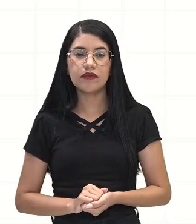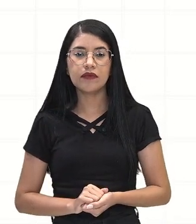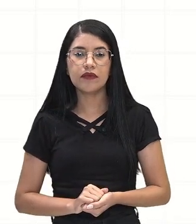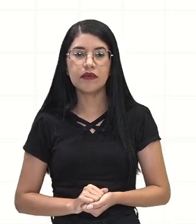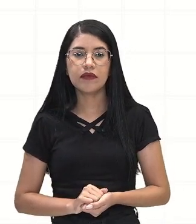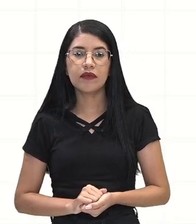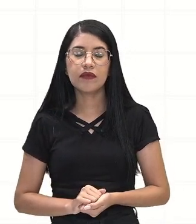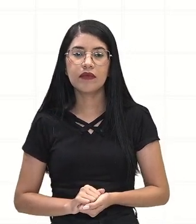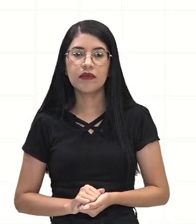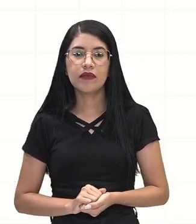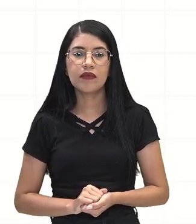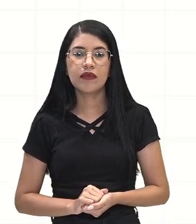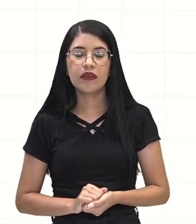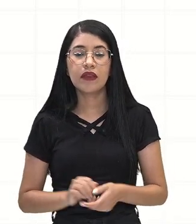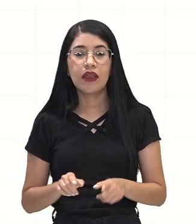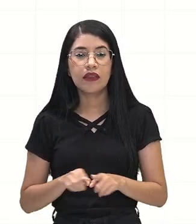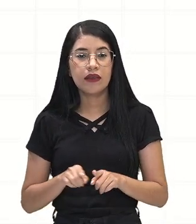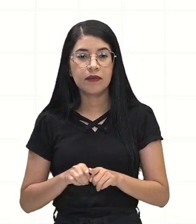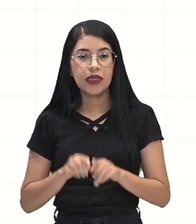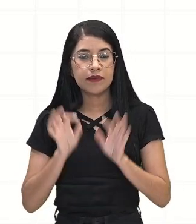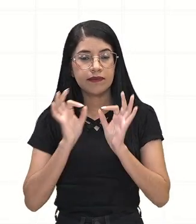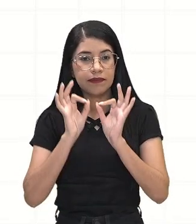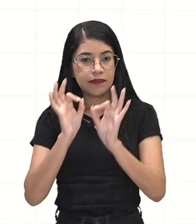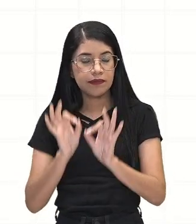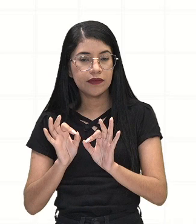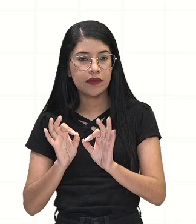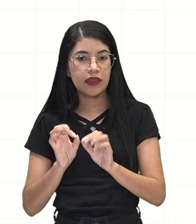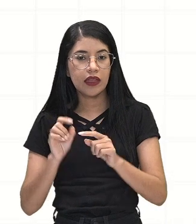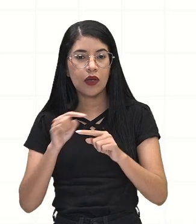agora a reta